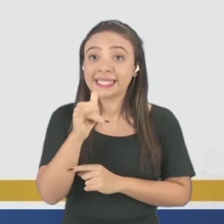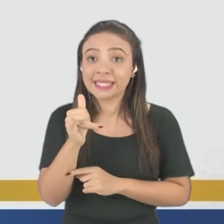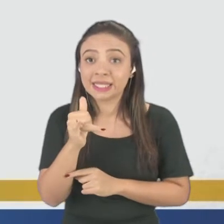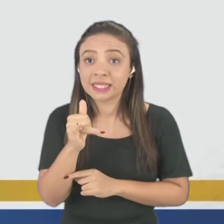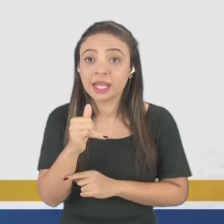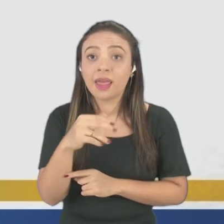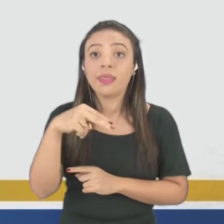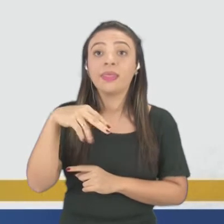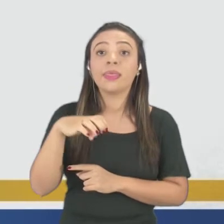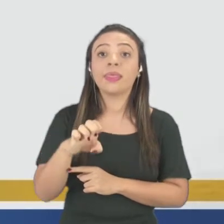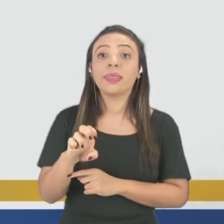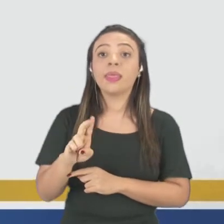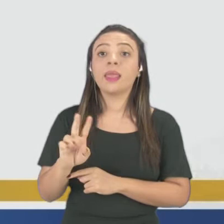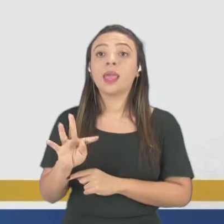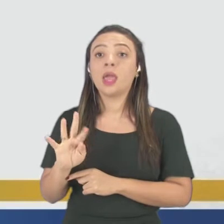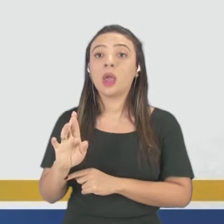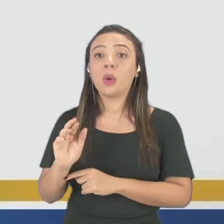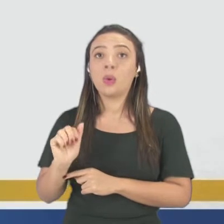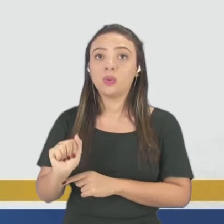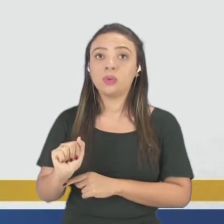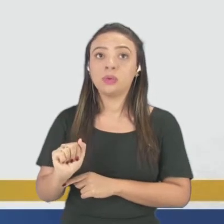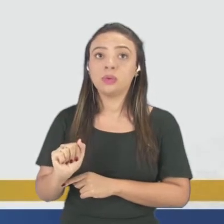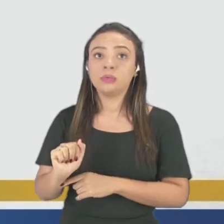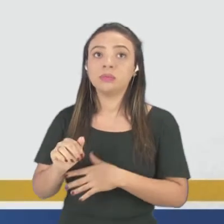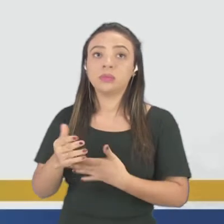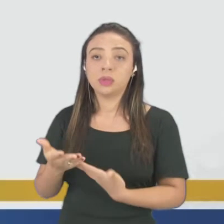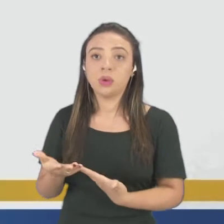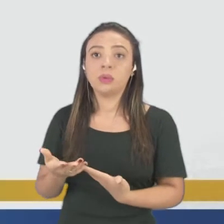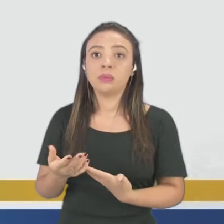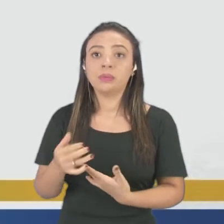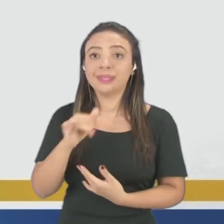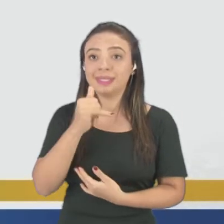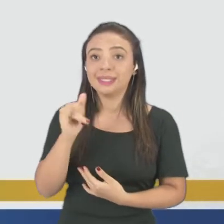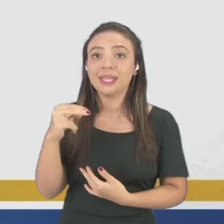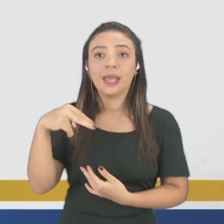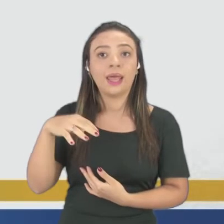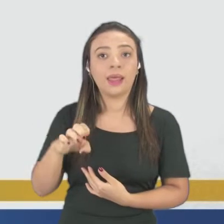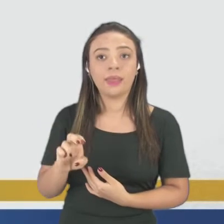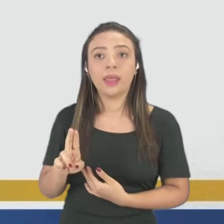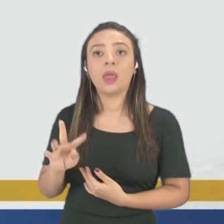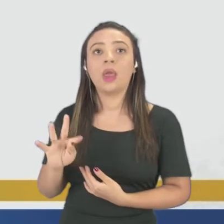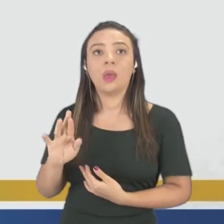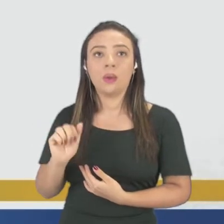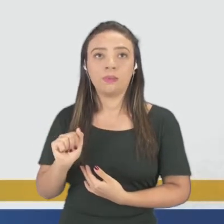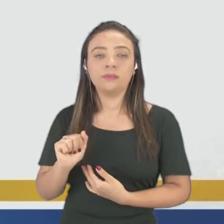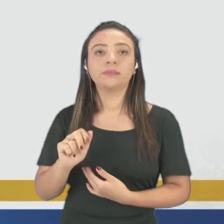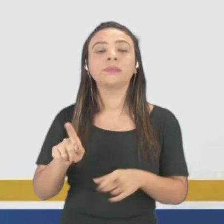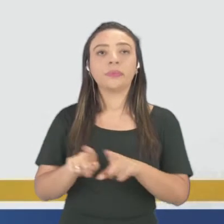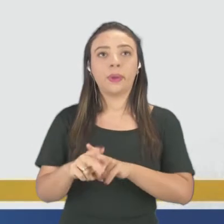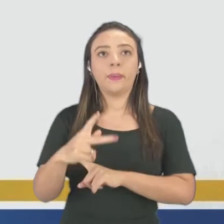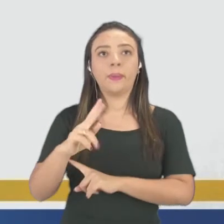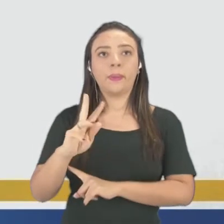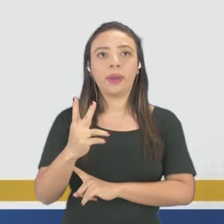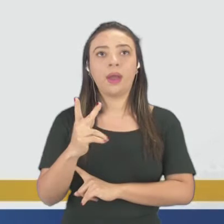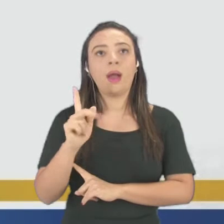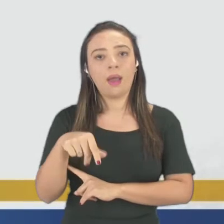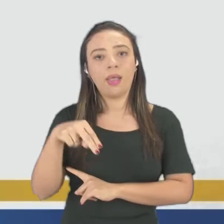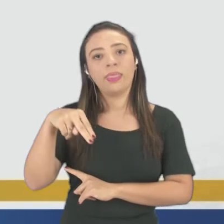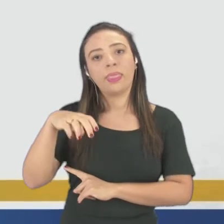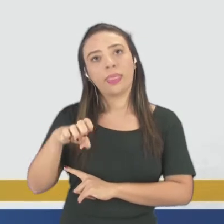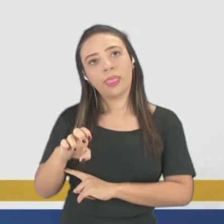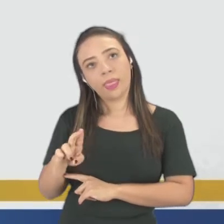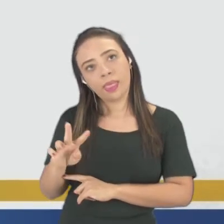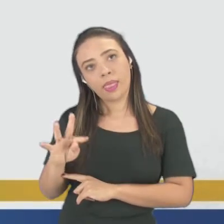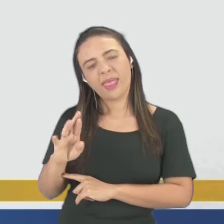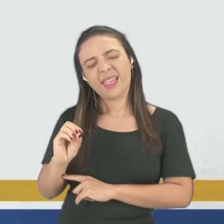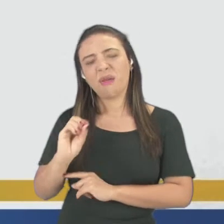neutros se aqui no nome está dizendo que são neutros é porque a sua carga elétrica é neutro tá e o PH também é o